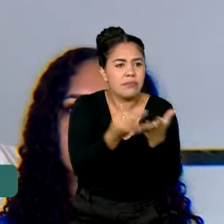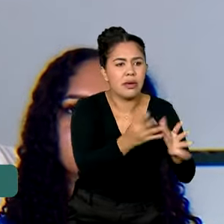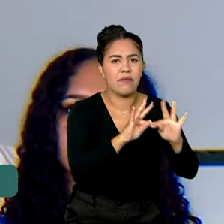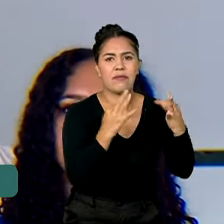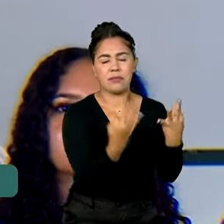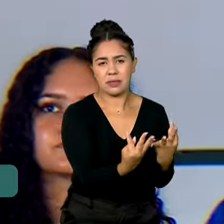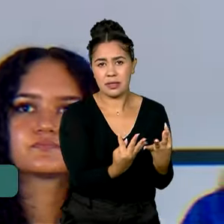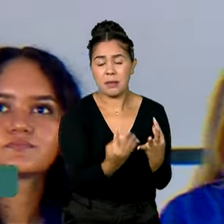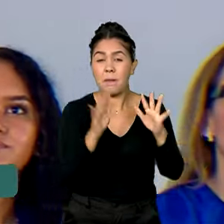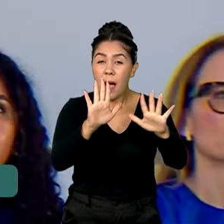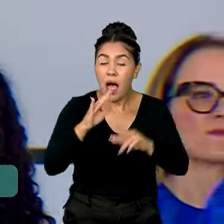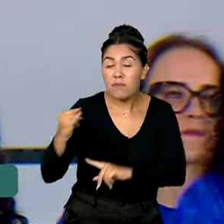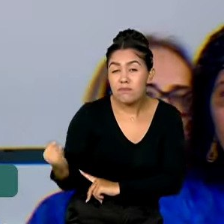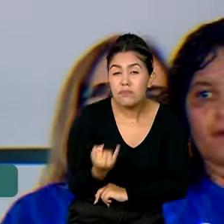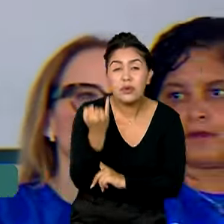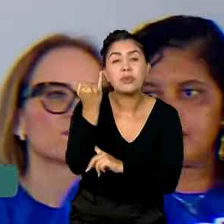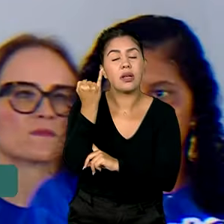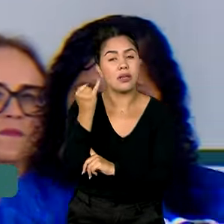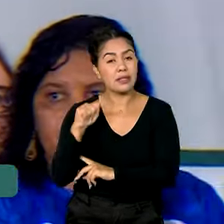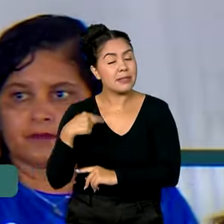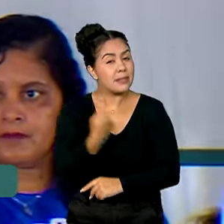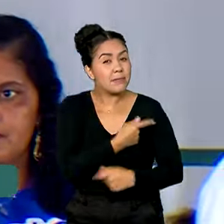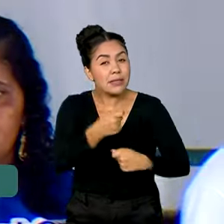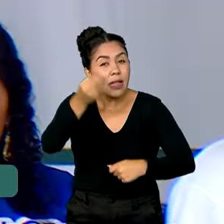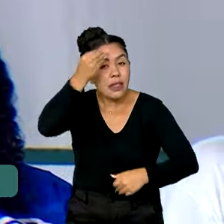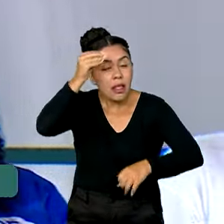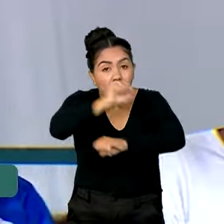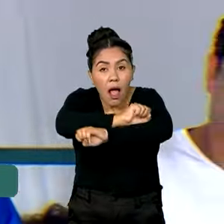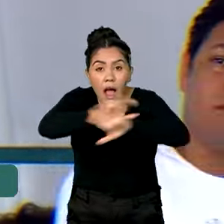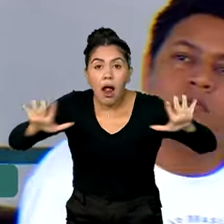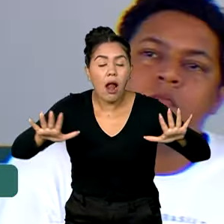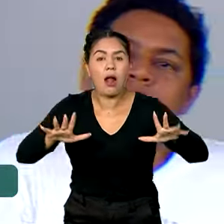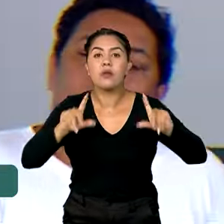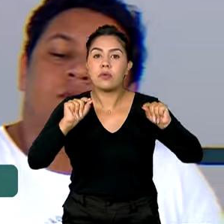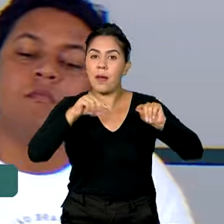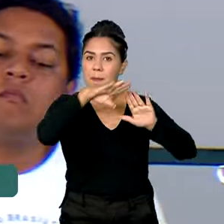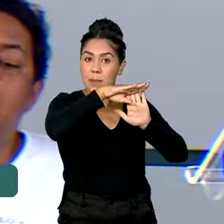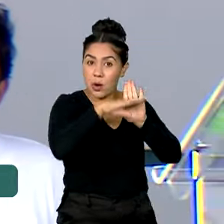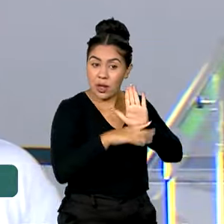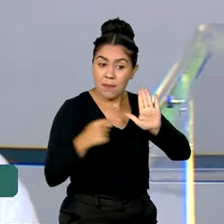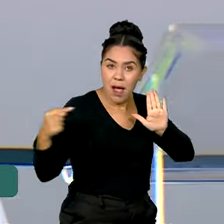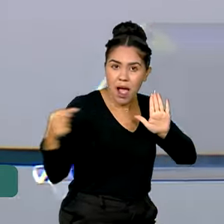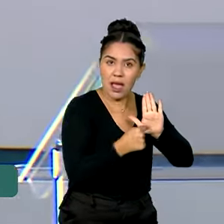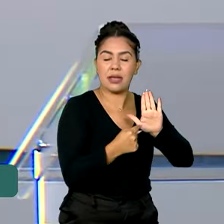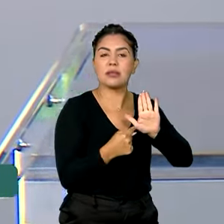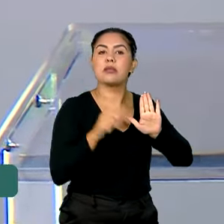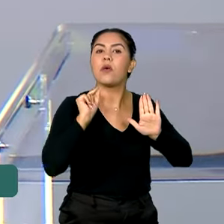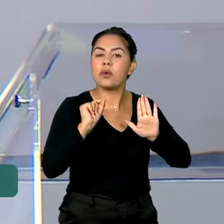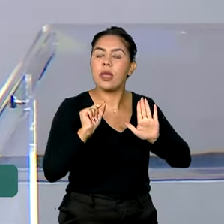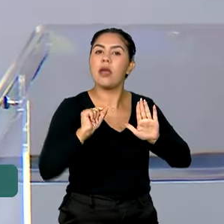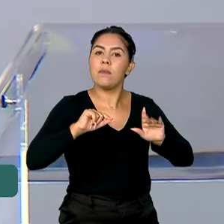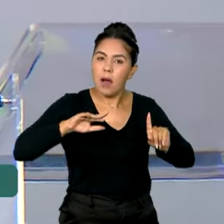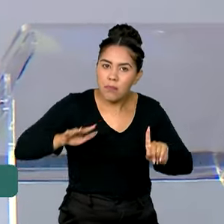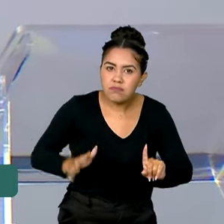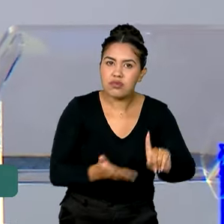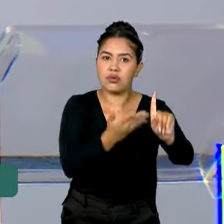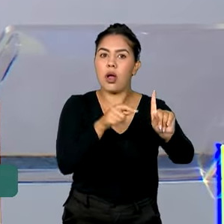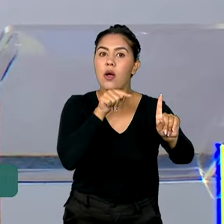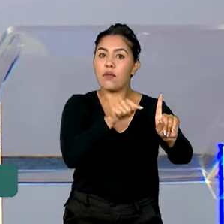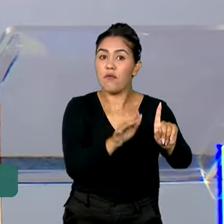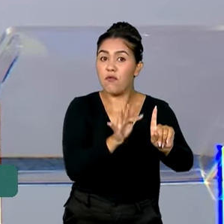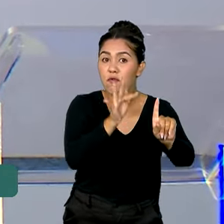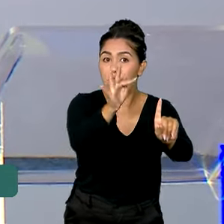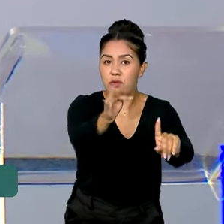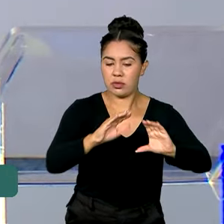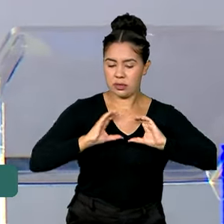É muito importante que a gente tenha clareza que esse é um programa para formar cidadãos